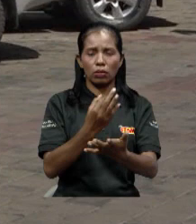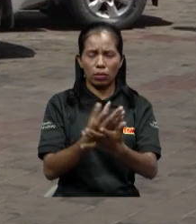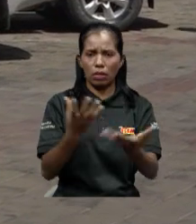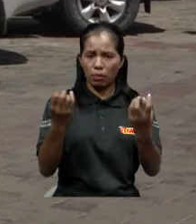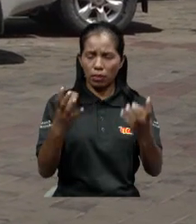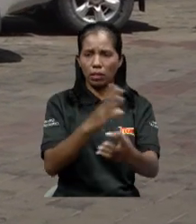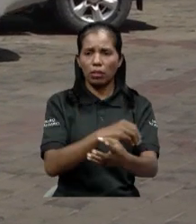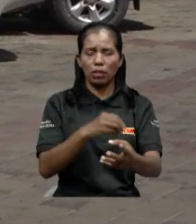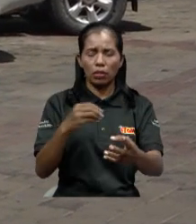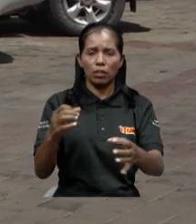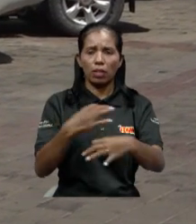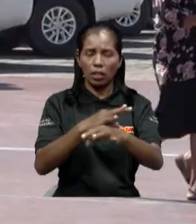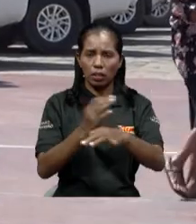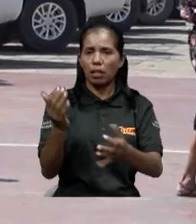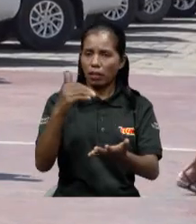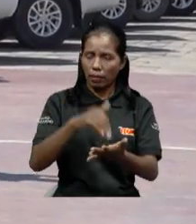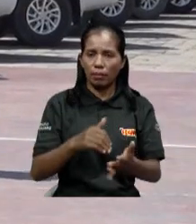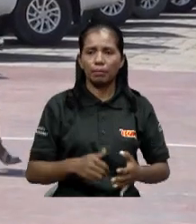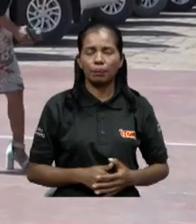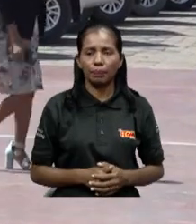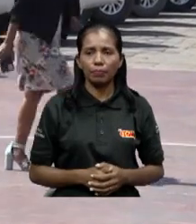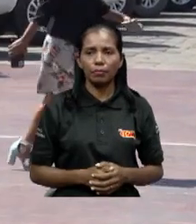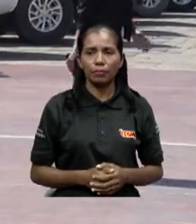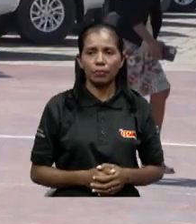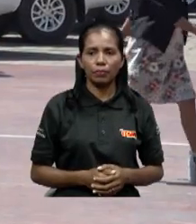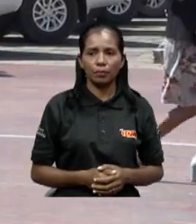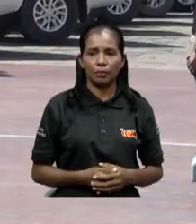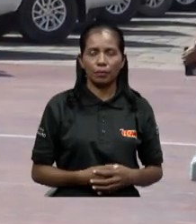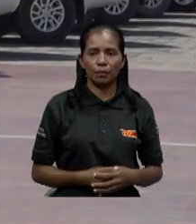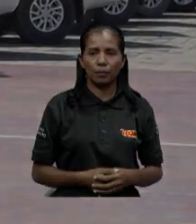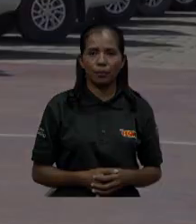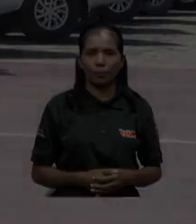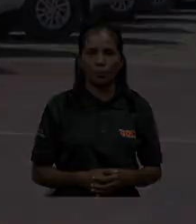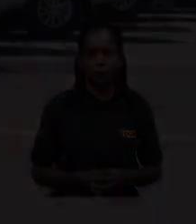barak, ho di ralo manutenção. Adere Tuximenes, Jaime dos Santos, GMN.